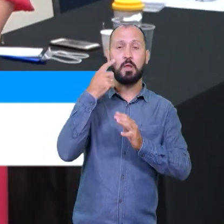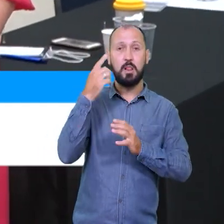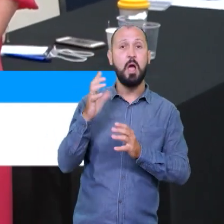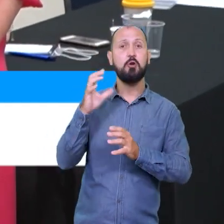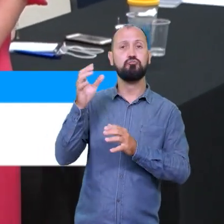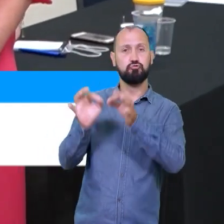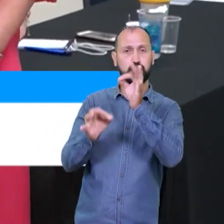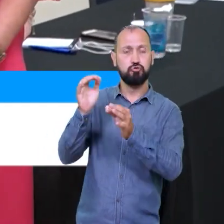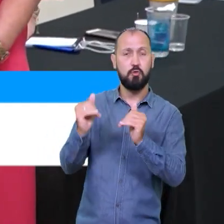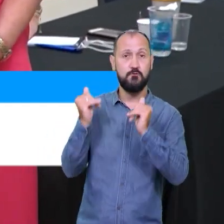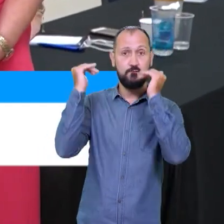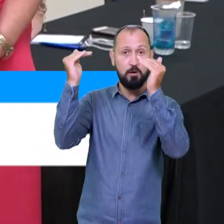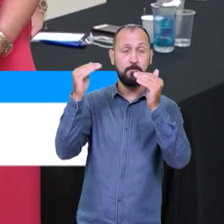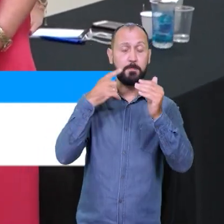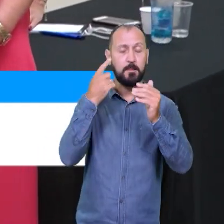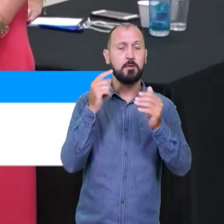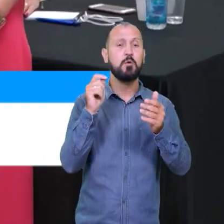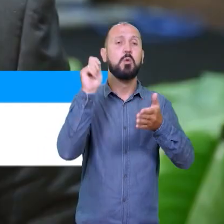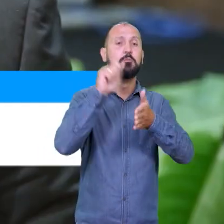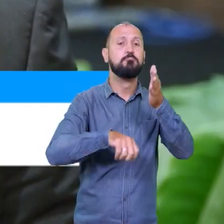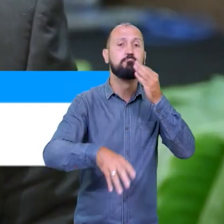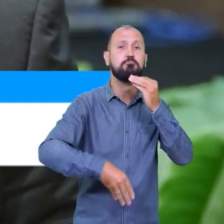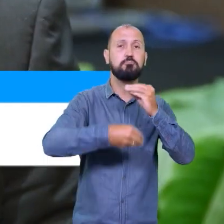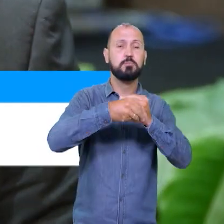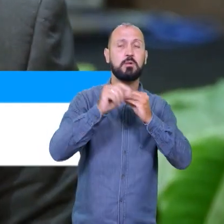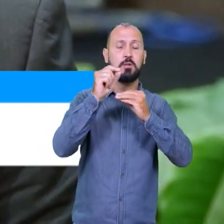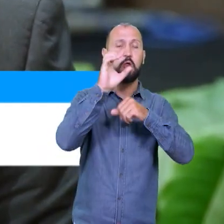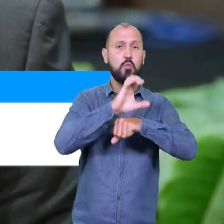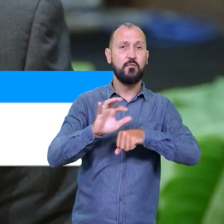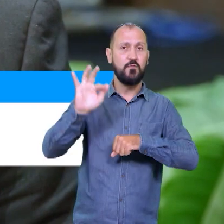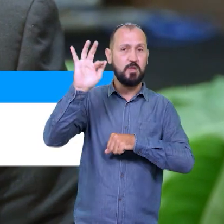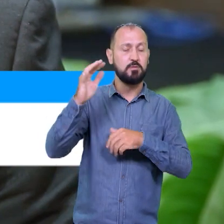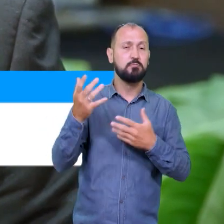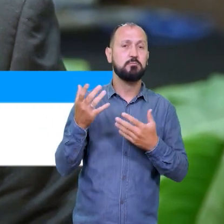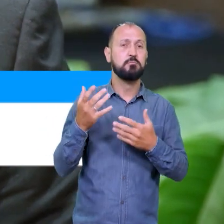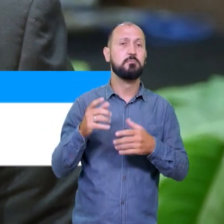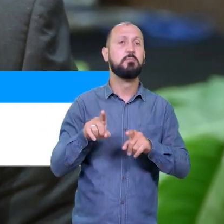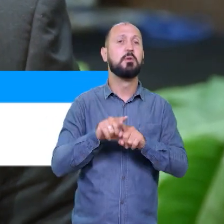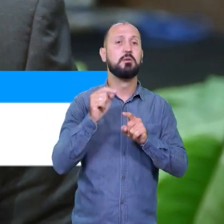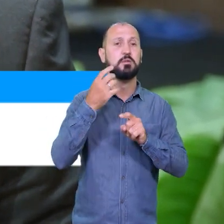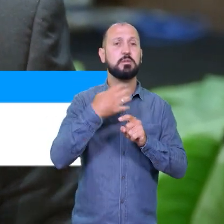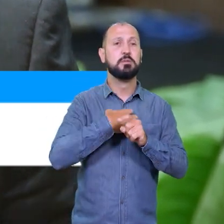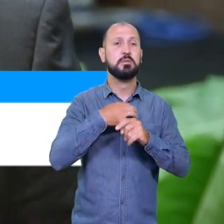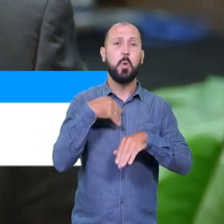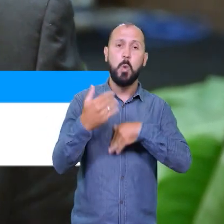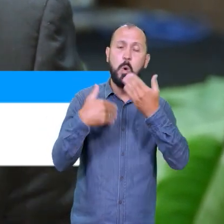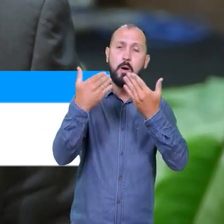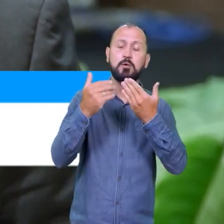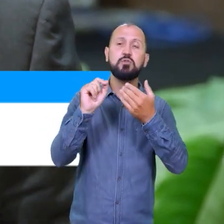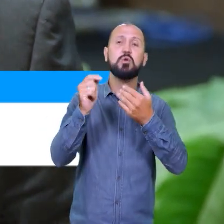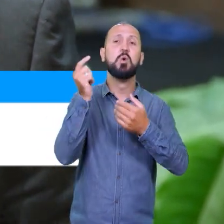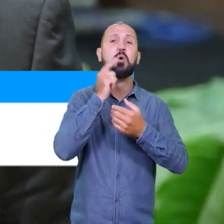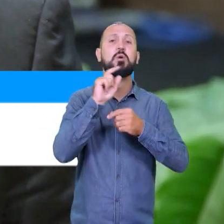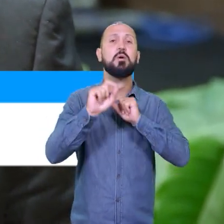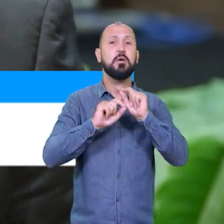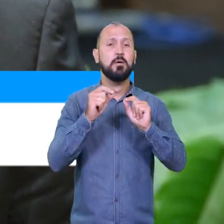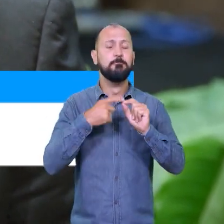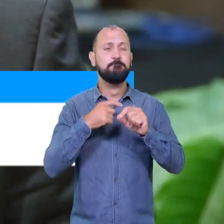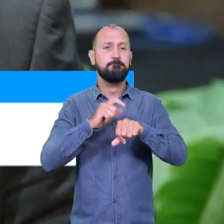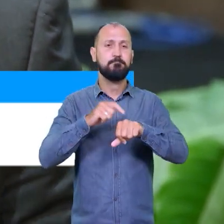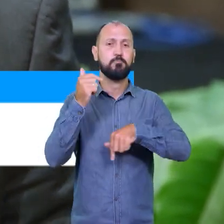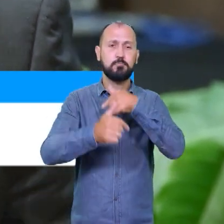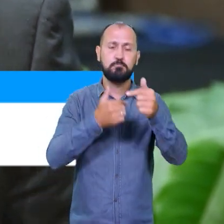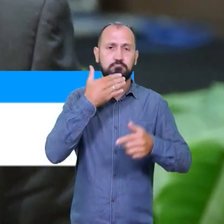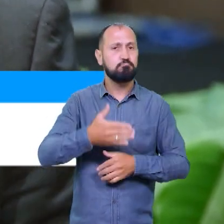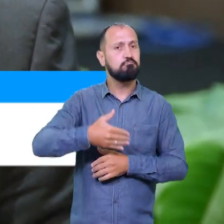Tribunal Federal. A gente também fez um encaminhamento de emendas parlamentares no Congresso Federal. Obviamente que a gente avança nesse sentido de